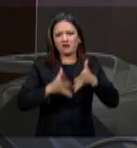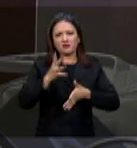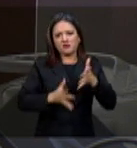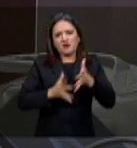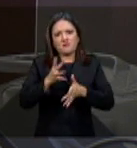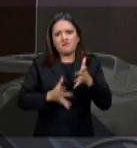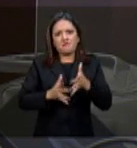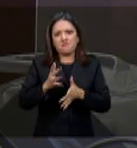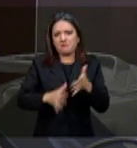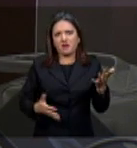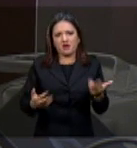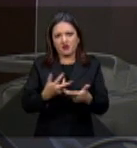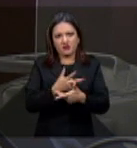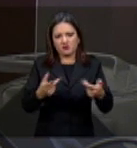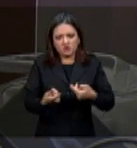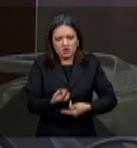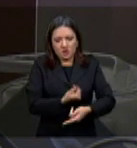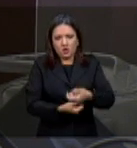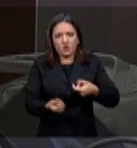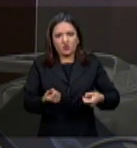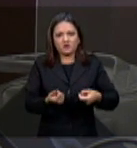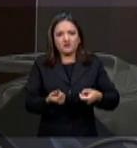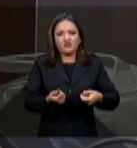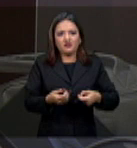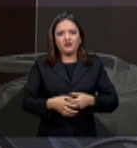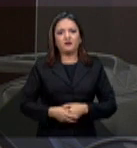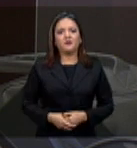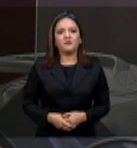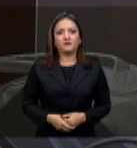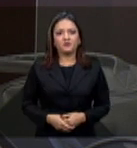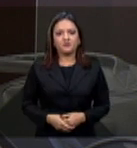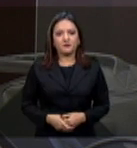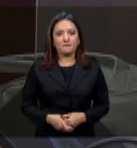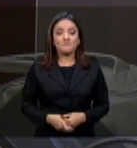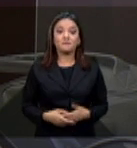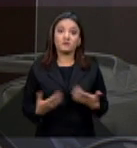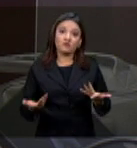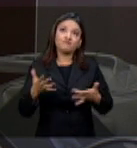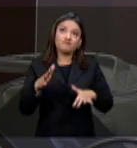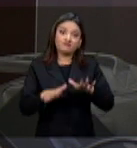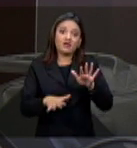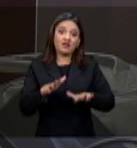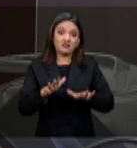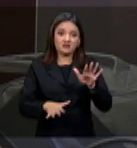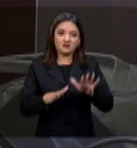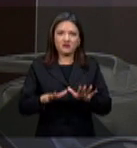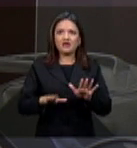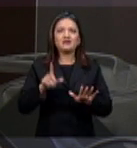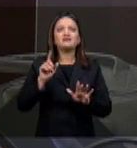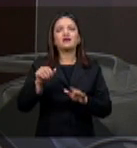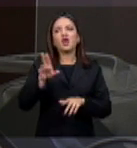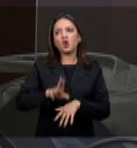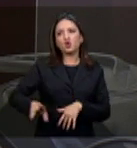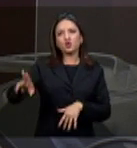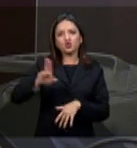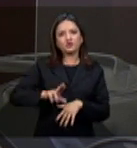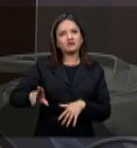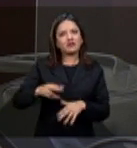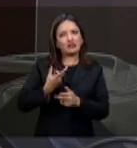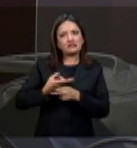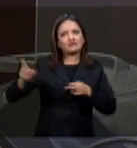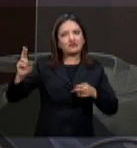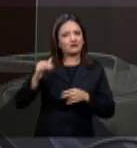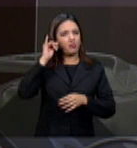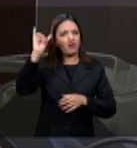agronegócio e à produtividade agrícola, né? E muitas vezes isso é usado como desculpa para você não demarcar terras. Entre 2000